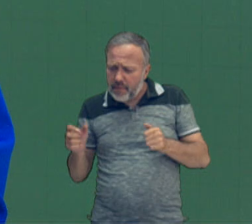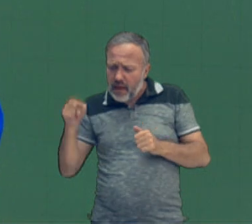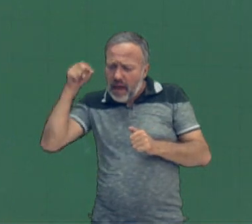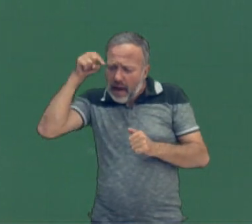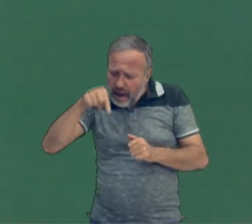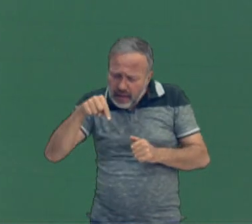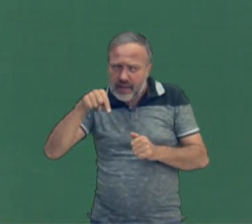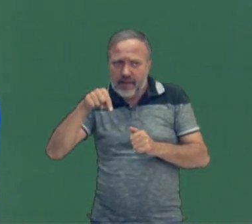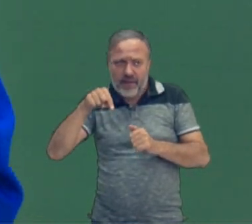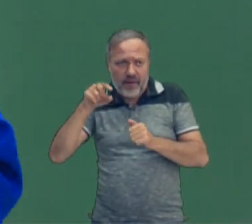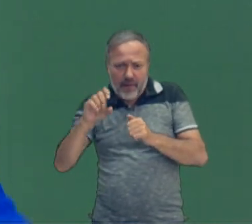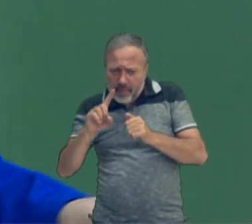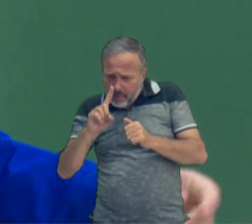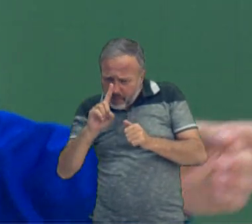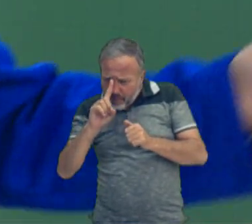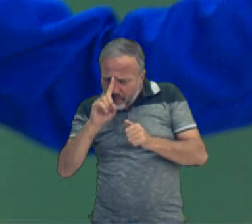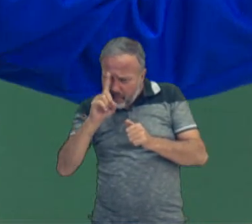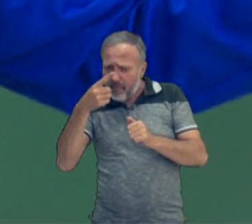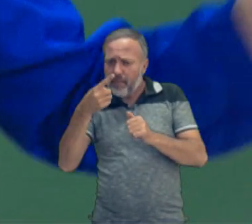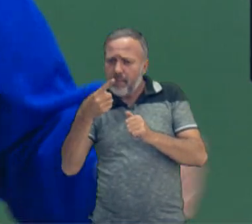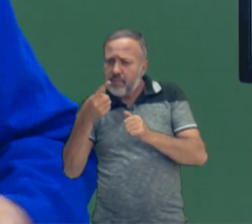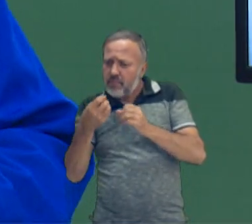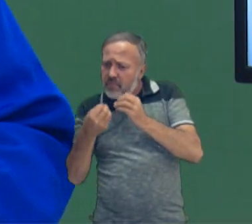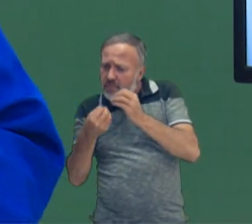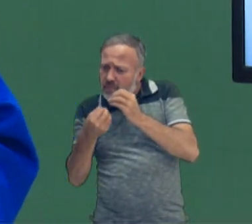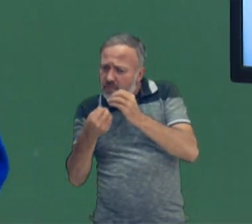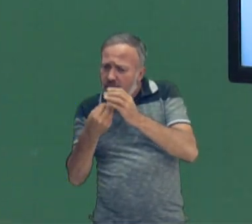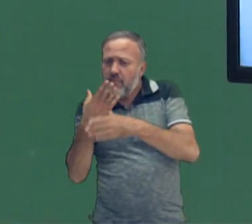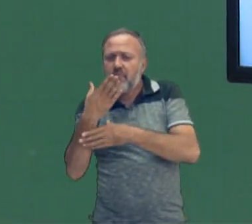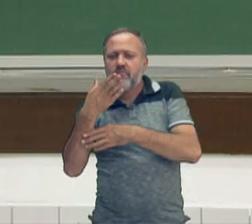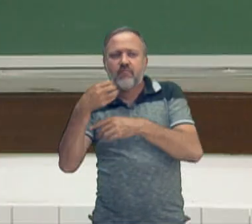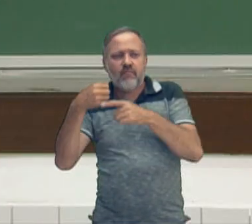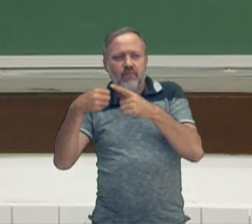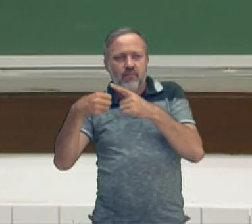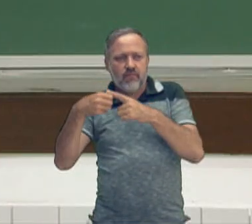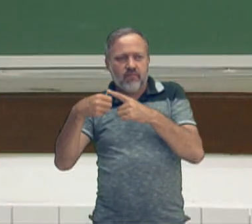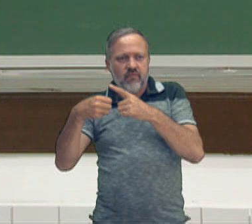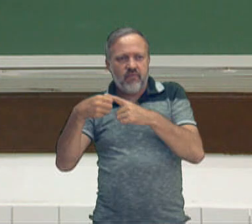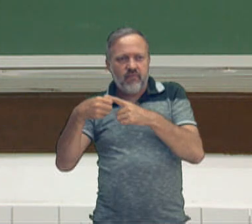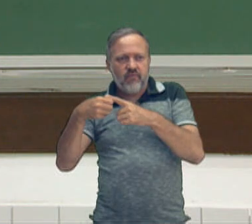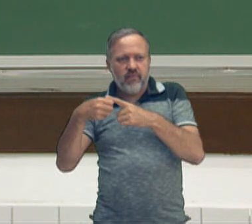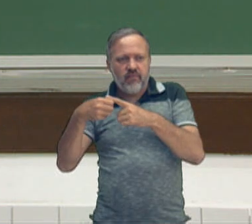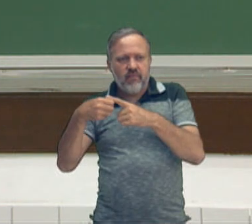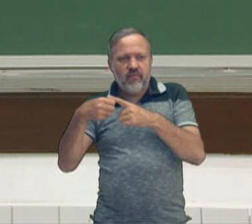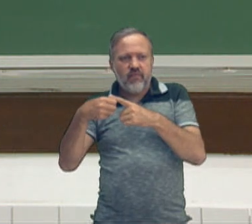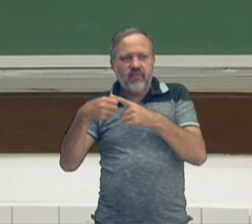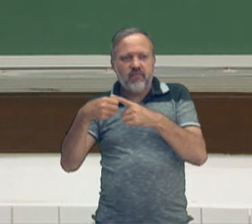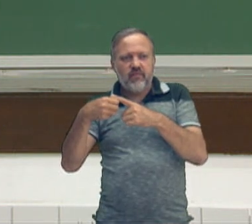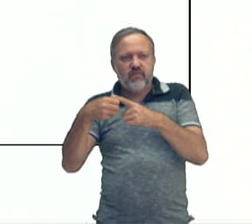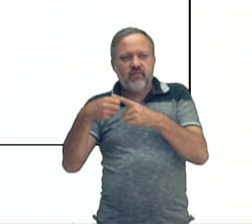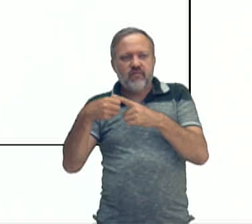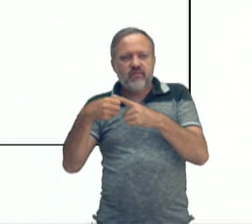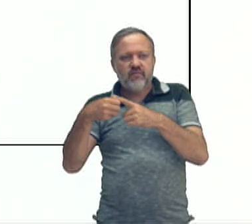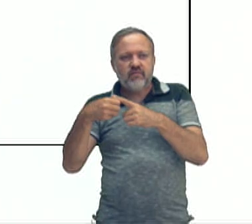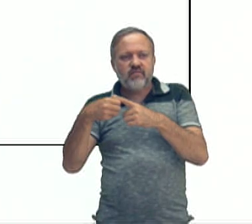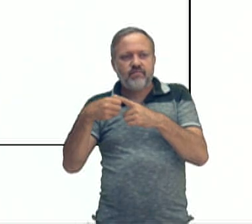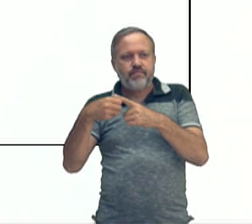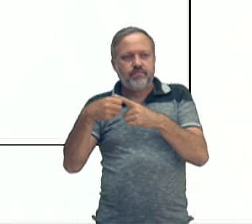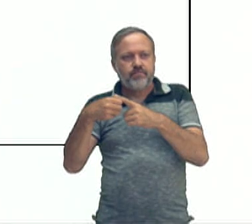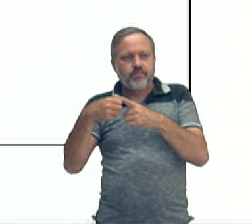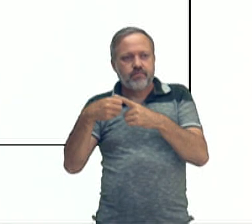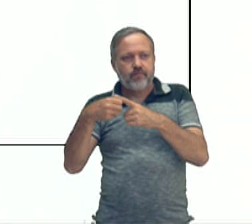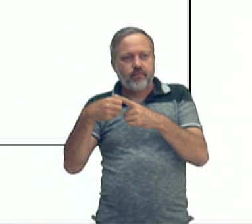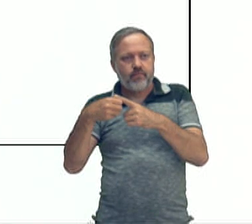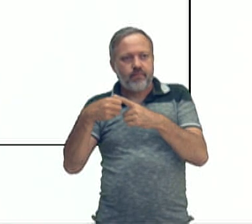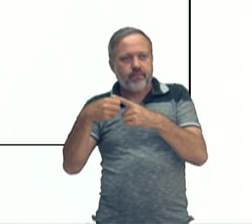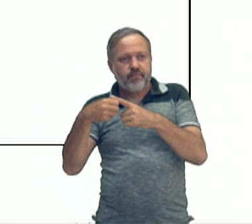Sim, mas do jeito deles. Olhe, imagine você, onde está ali, vendo na tela, toda a cidade de Tenochtitlan,